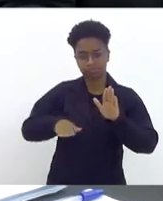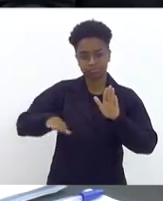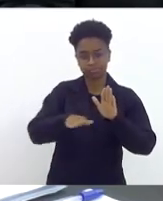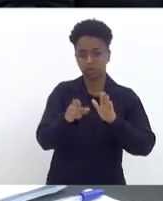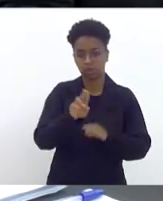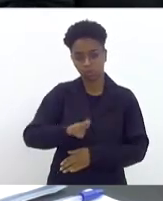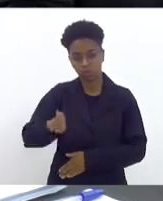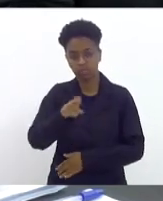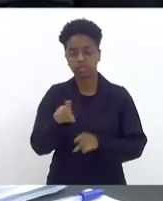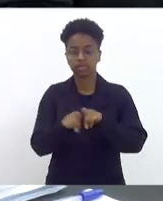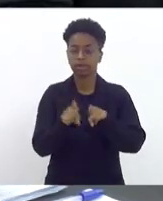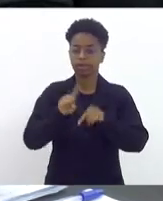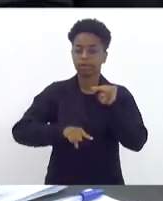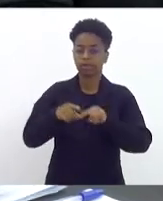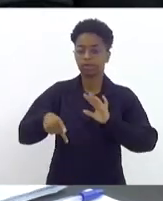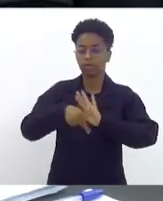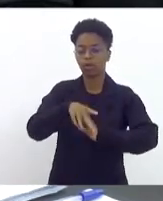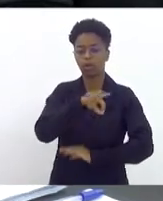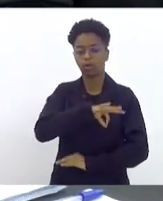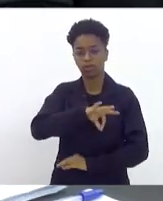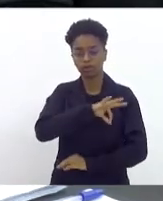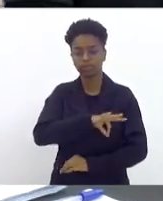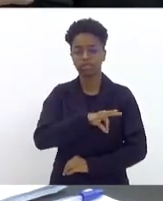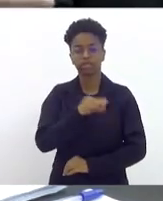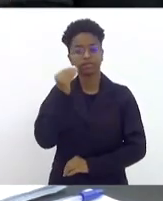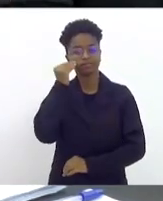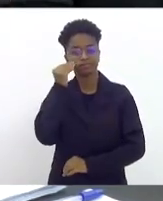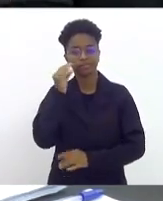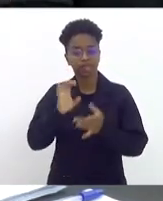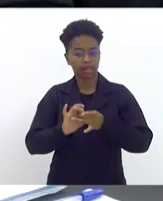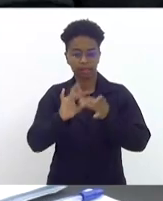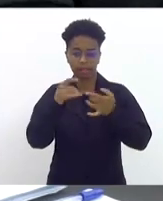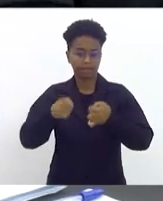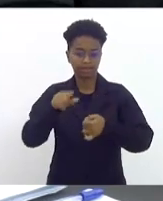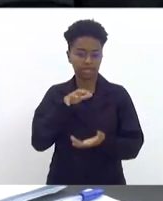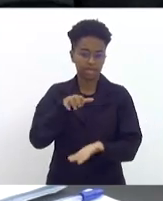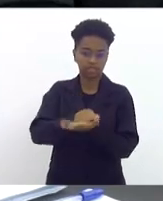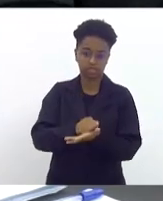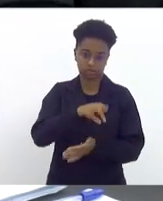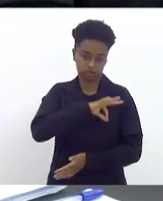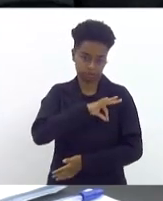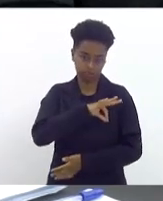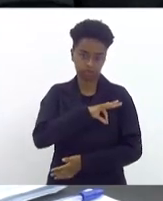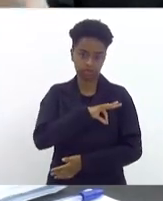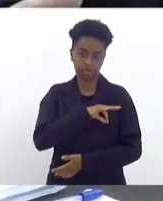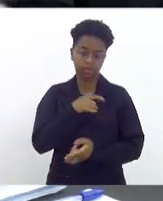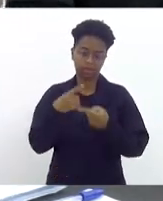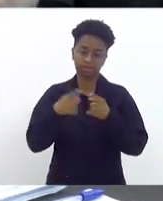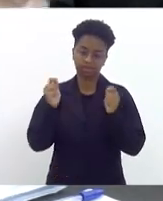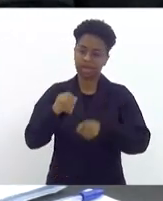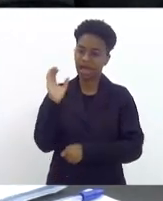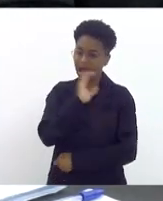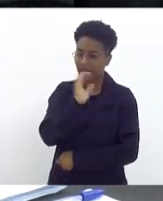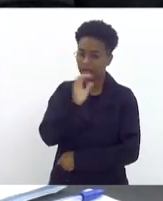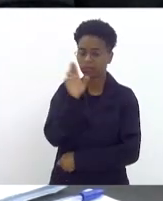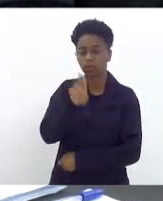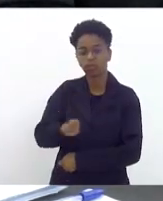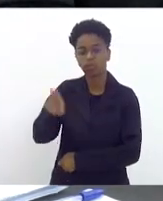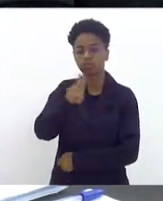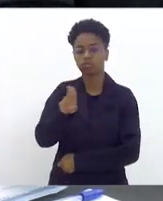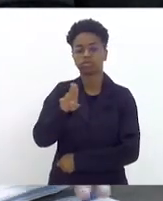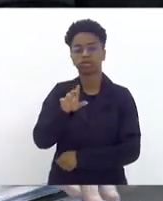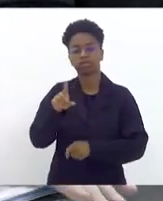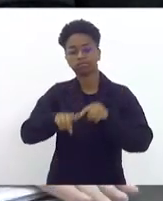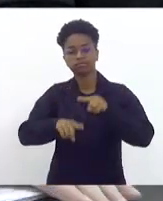adquiridos pela polícia militar presidente que fique dispensado de registros para que possamos acelerar a utilização desse